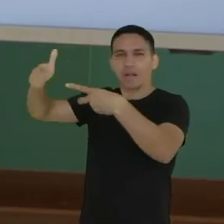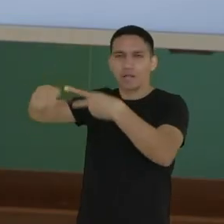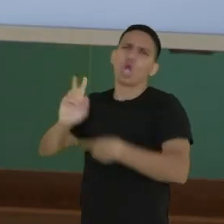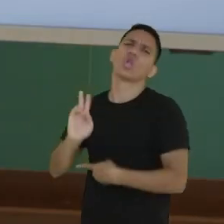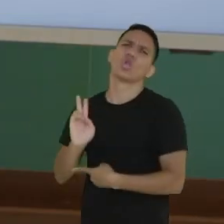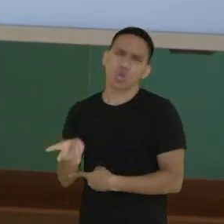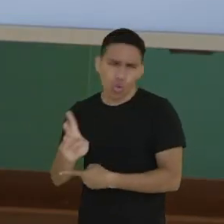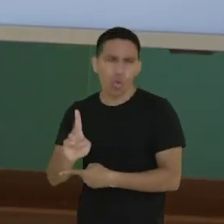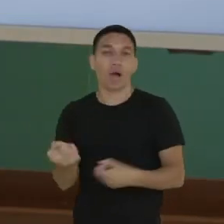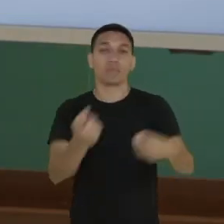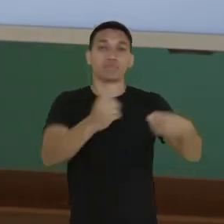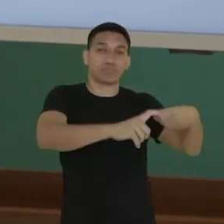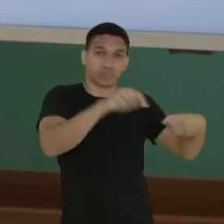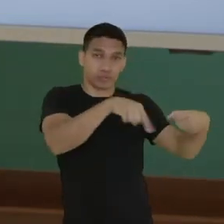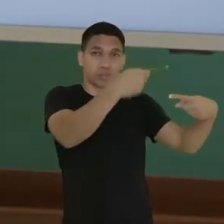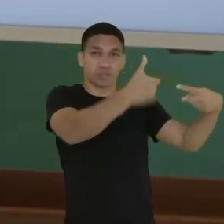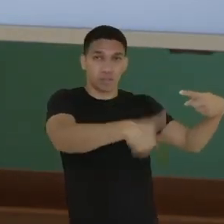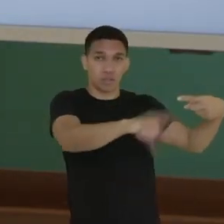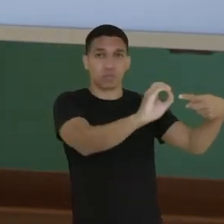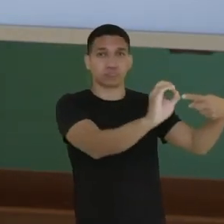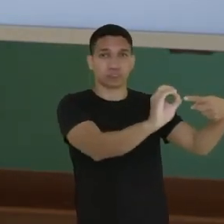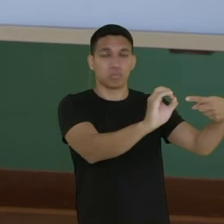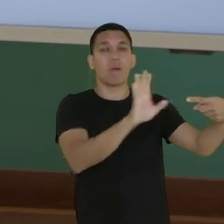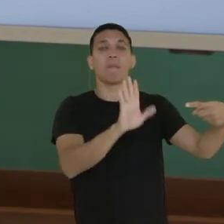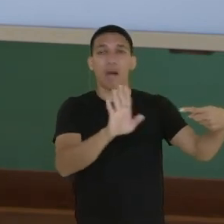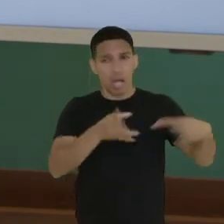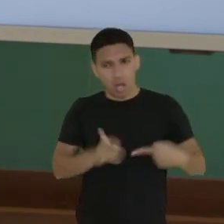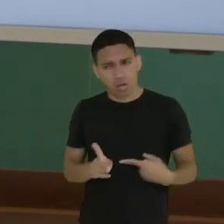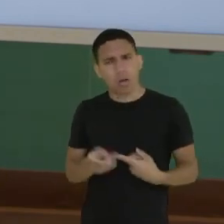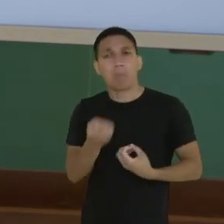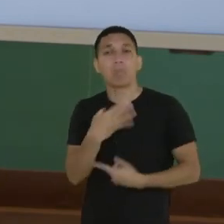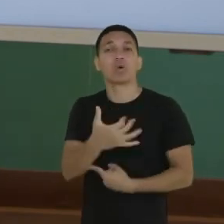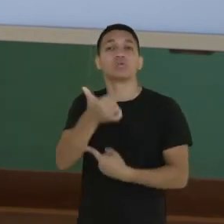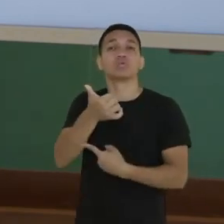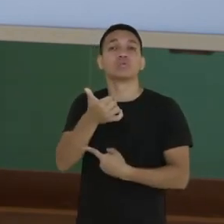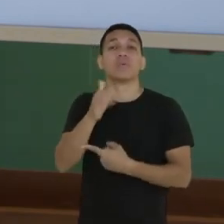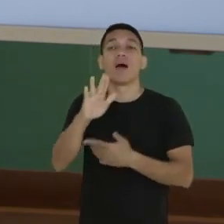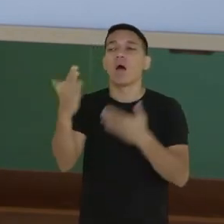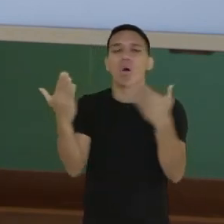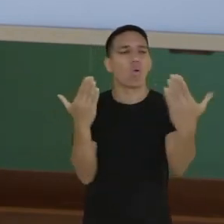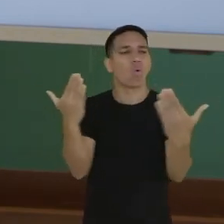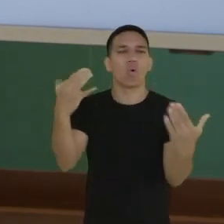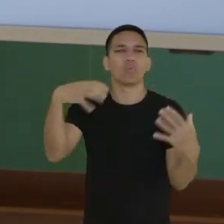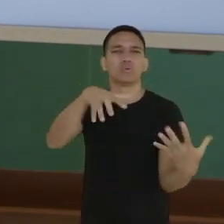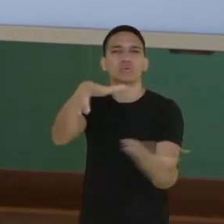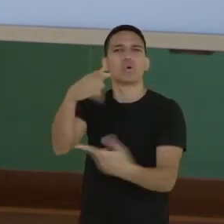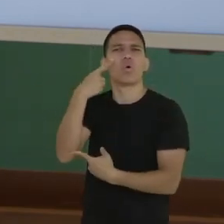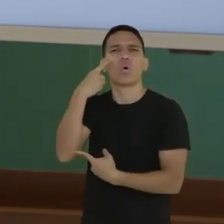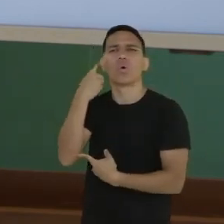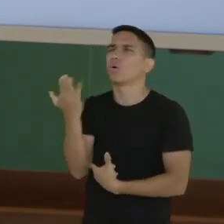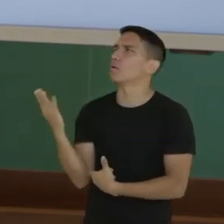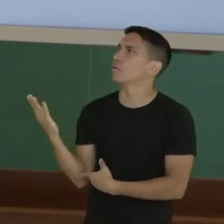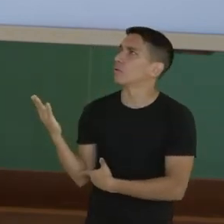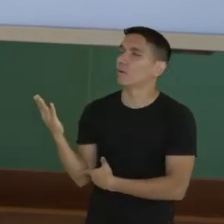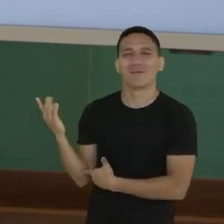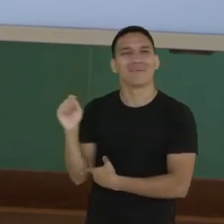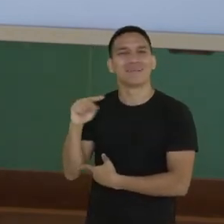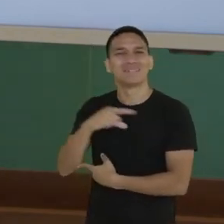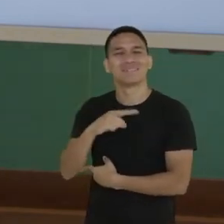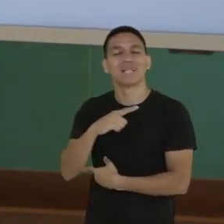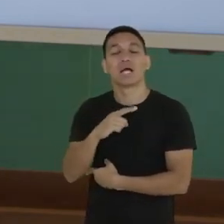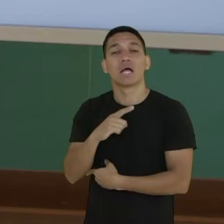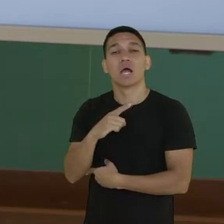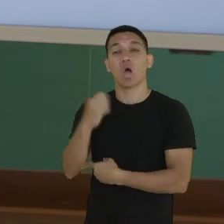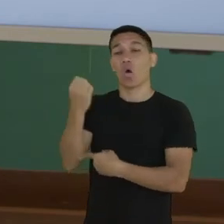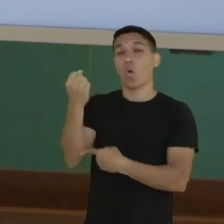fontes não renováveis, mas estamos aí no caminho. Enquanto que o mundo, né, a grande maioria, veja, 86%